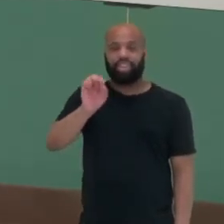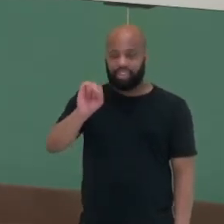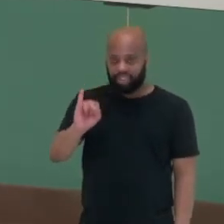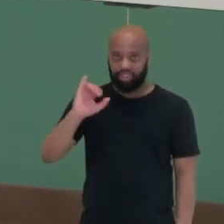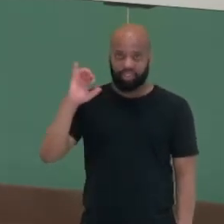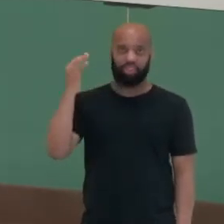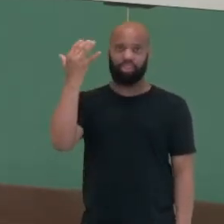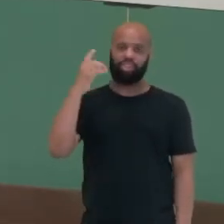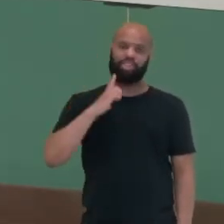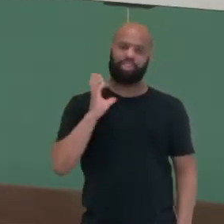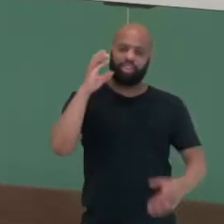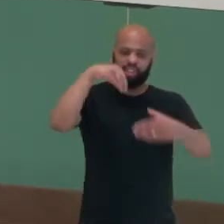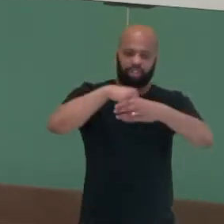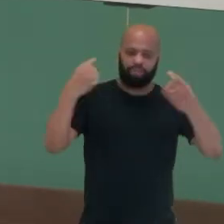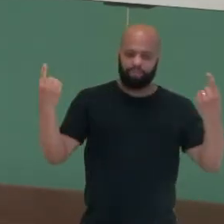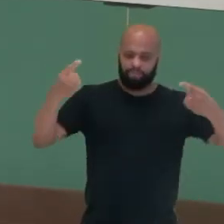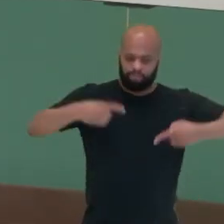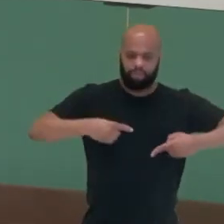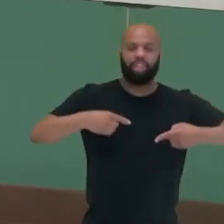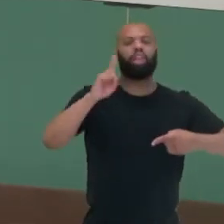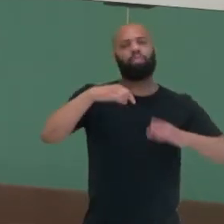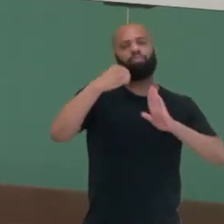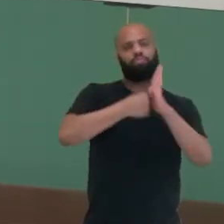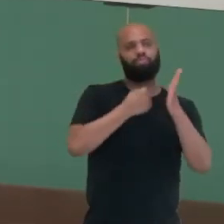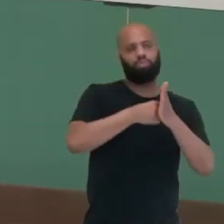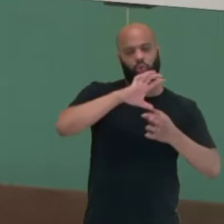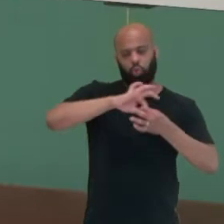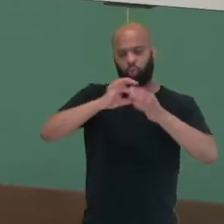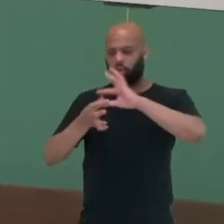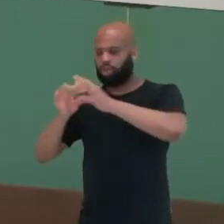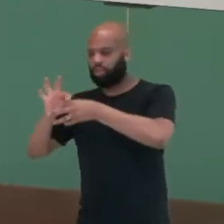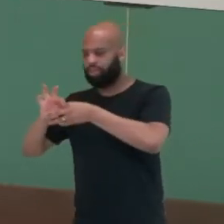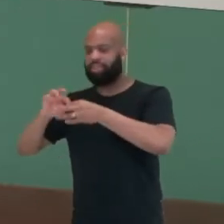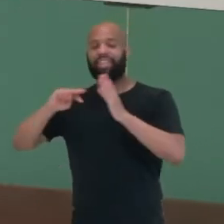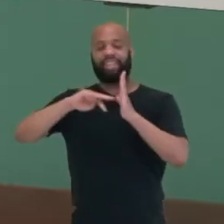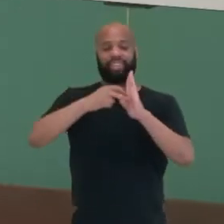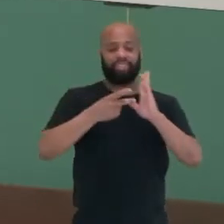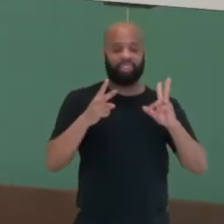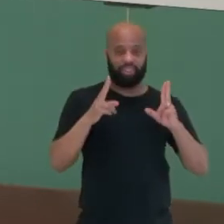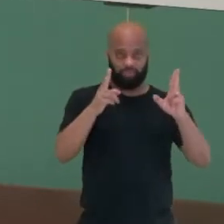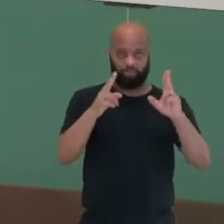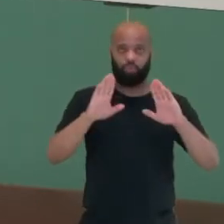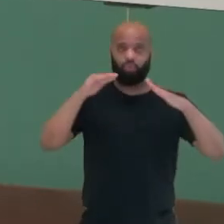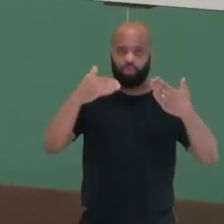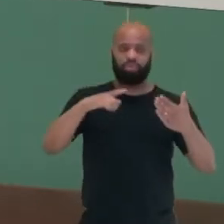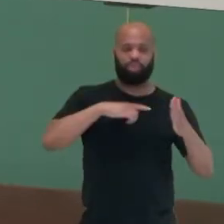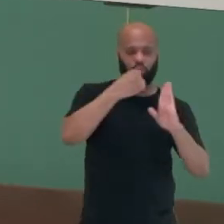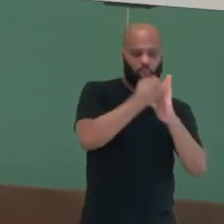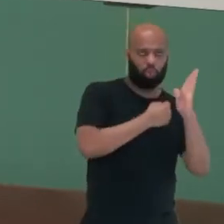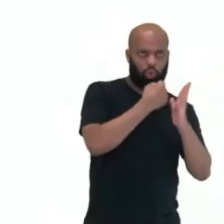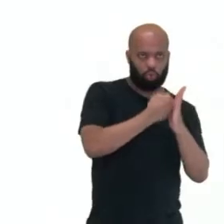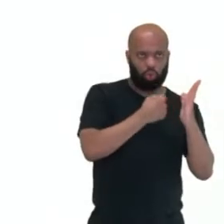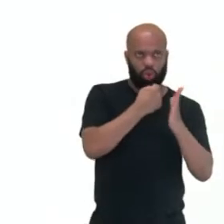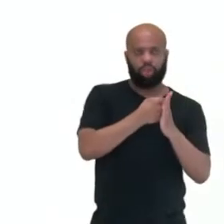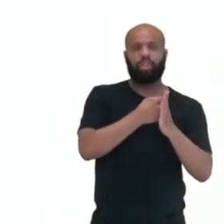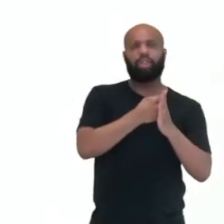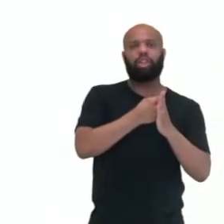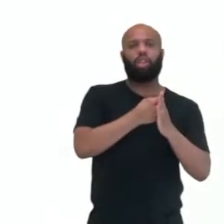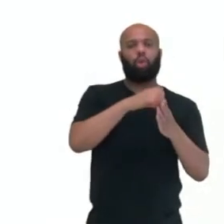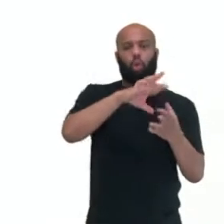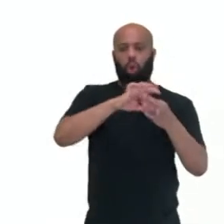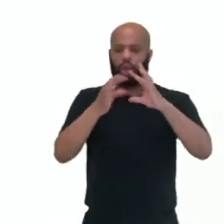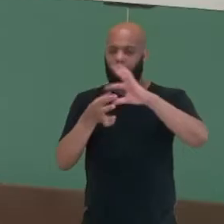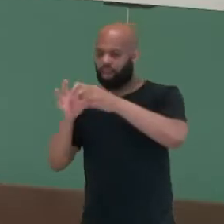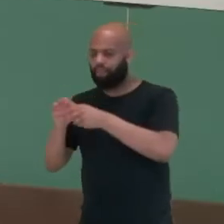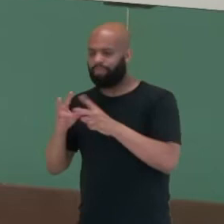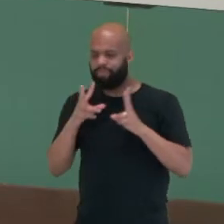dentro dos Jogos Olímpicos, a gente chama de luta olímpica, mas é a mesma coisa. Luta olímpica é o mesmo que luta livre? Não,